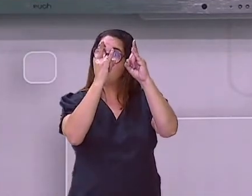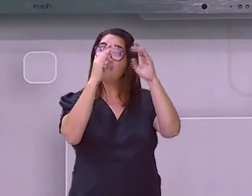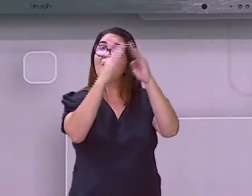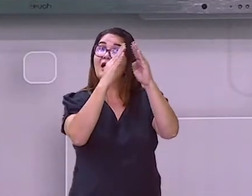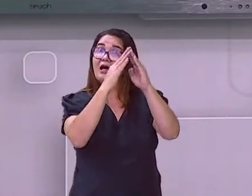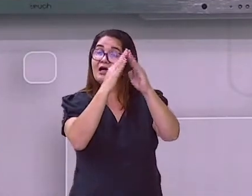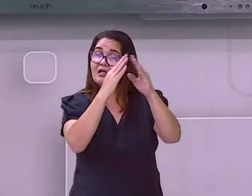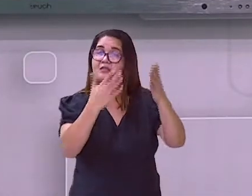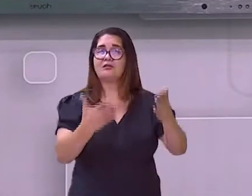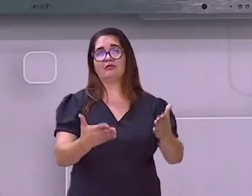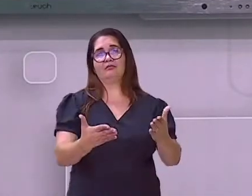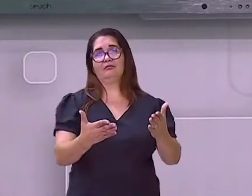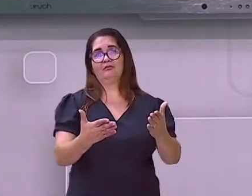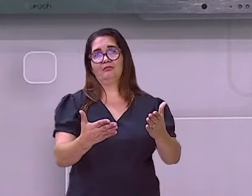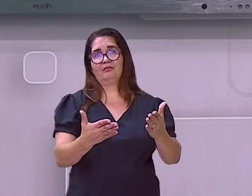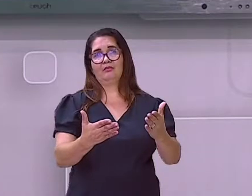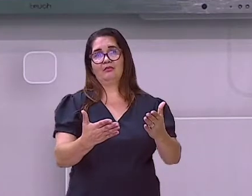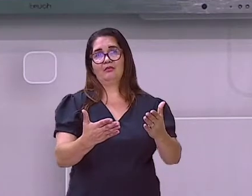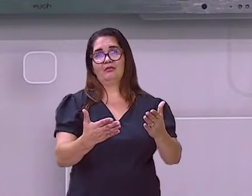padrão?